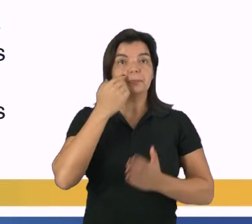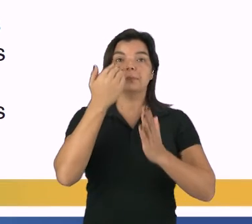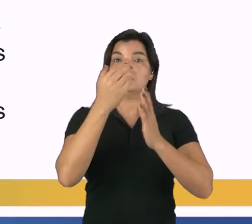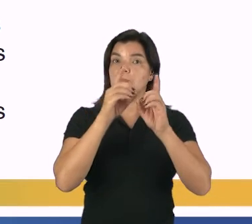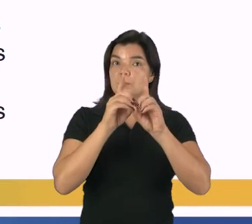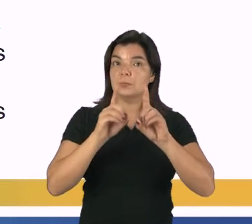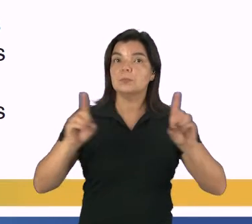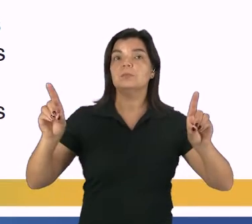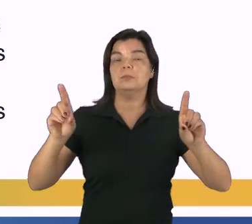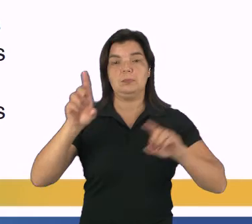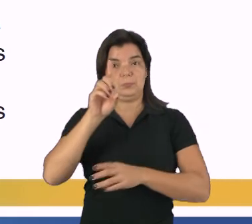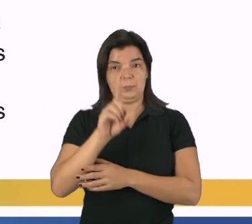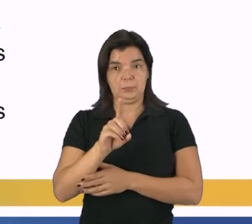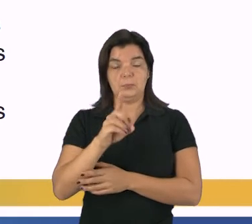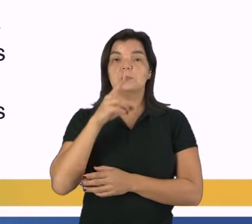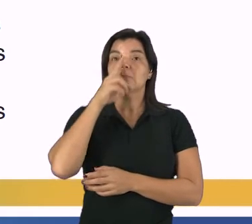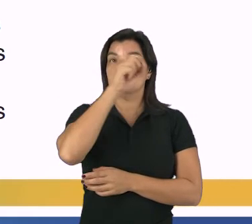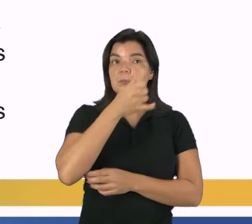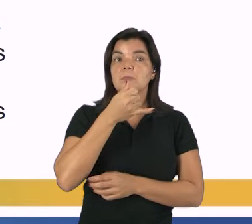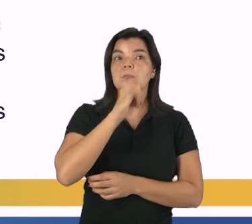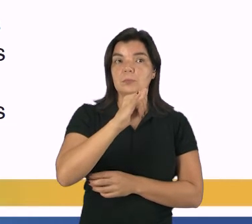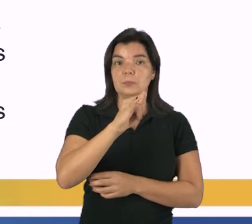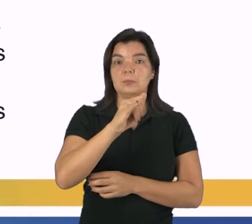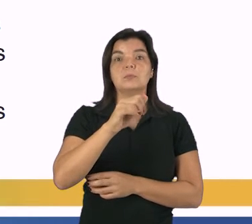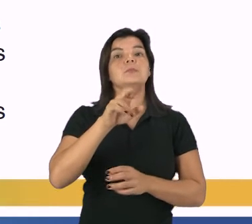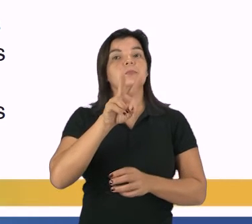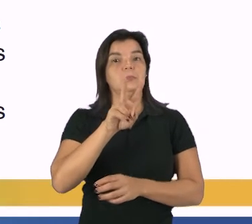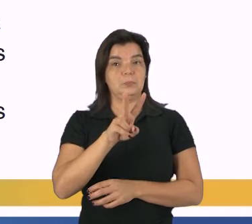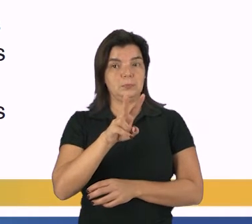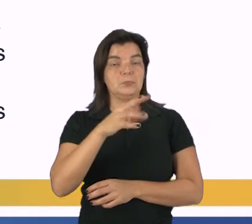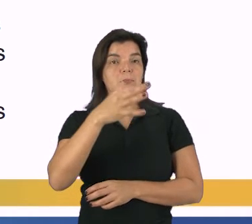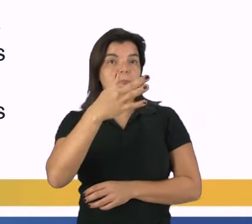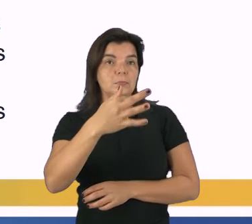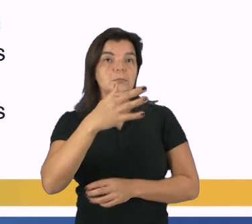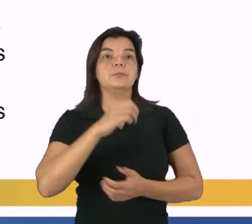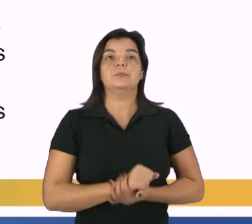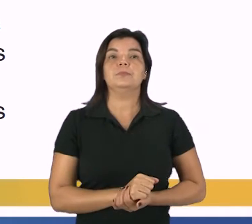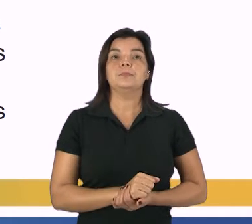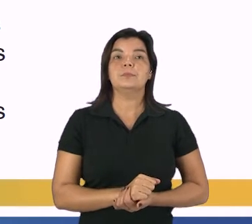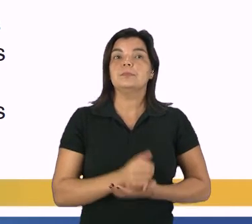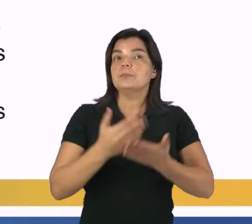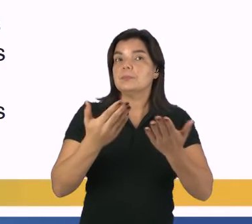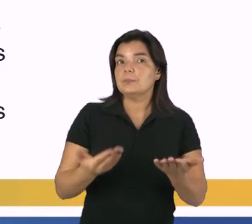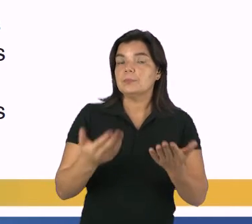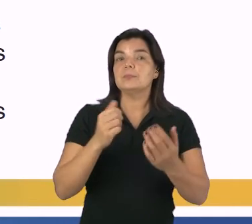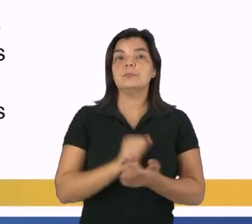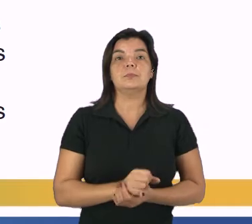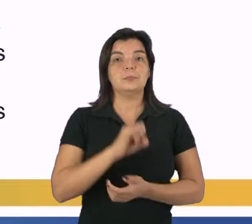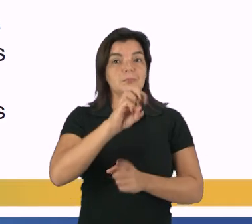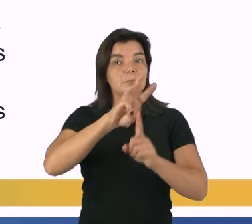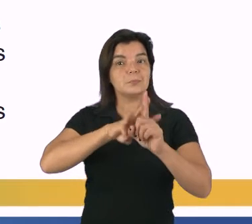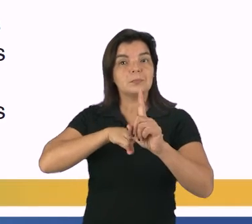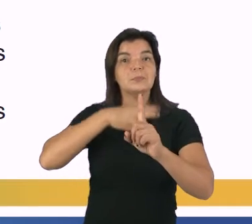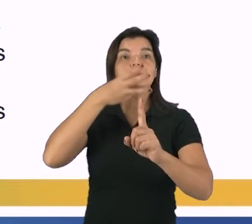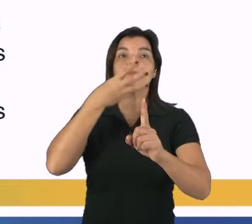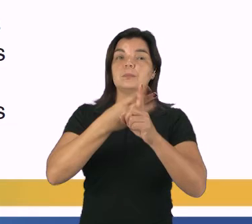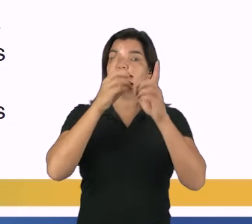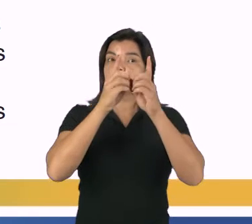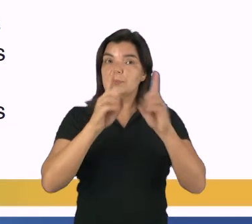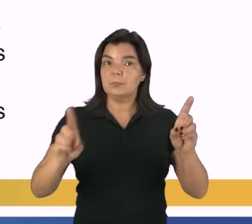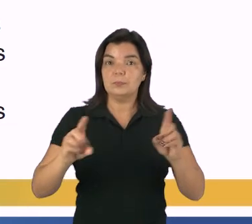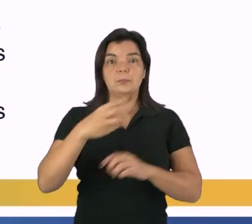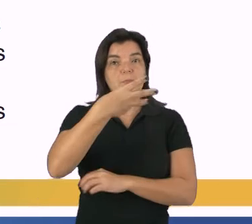será. Então, eu tripliquei a distância e ele quer saber a nova força de interação entre essas duas cargas, né? Diminuída